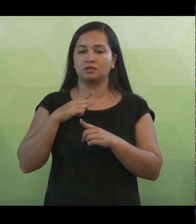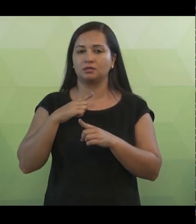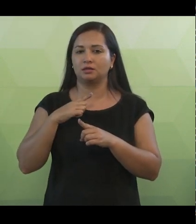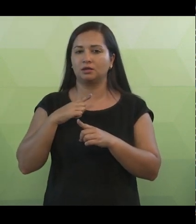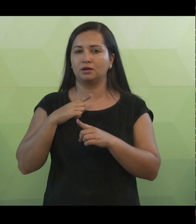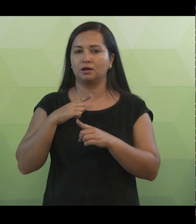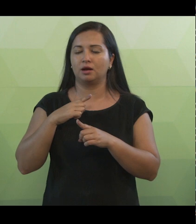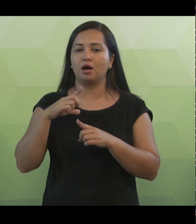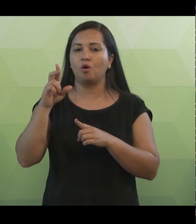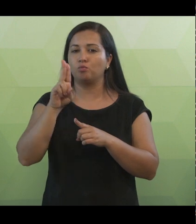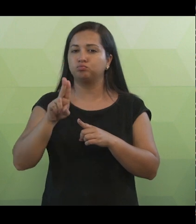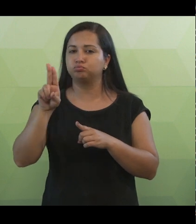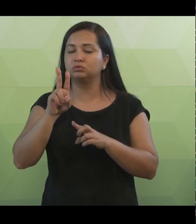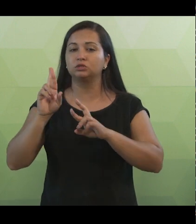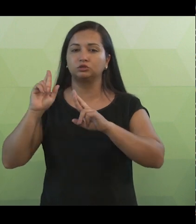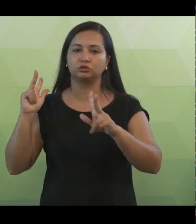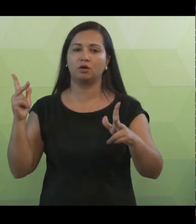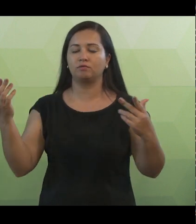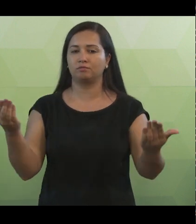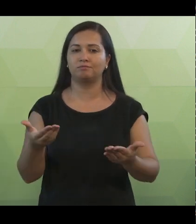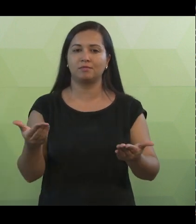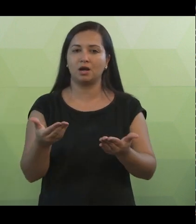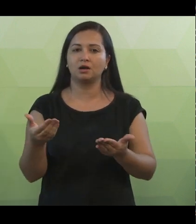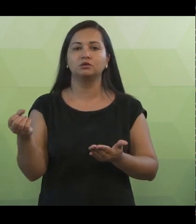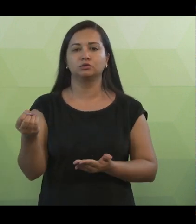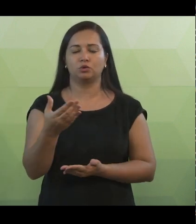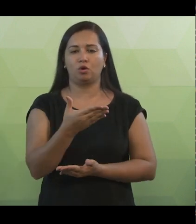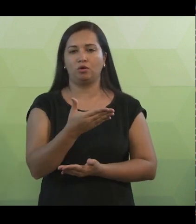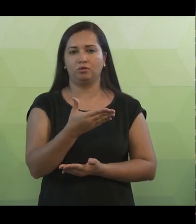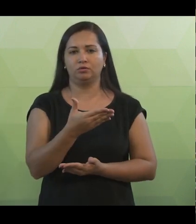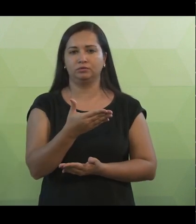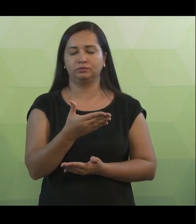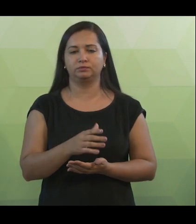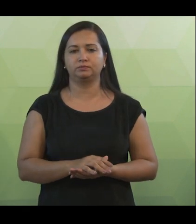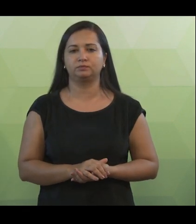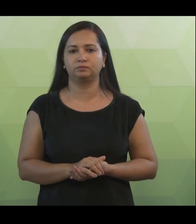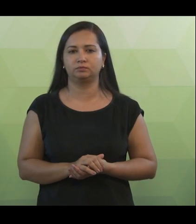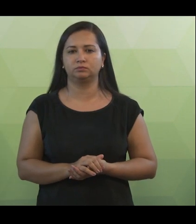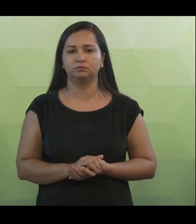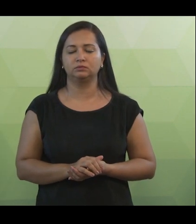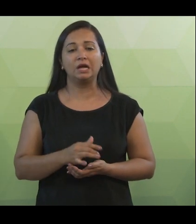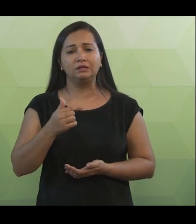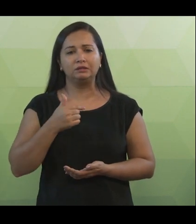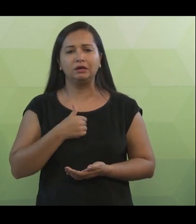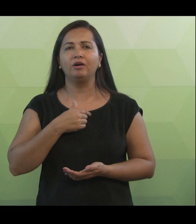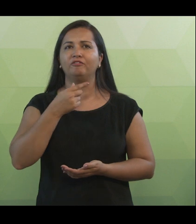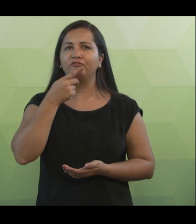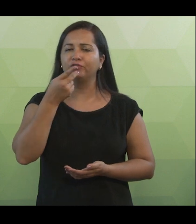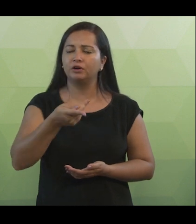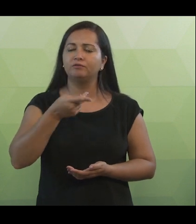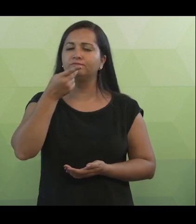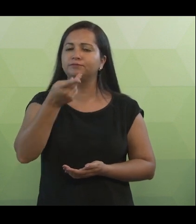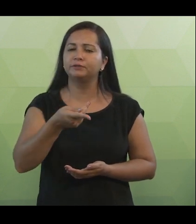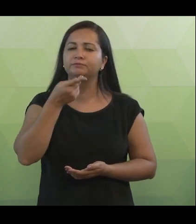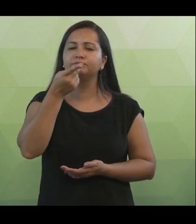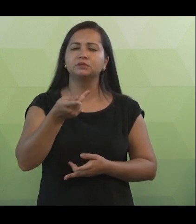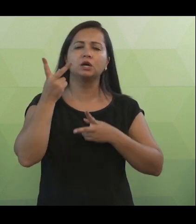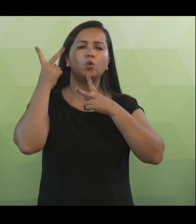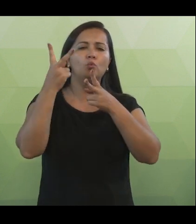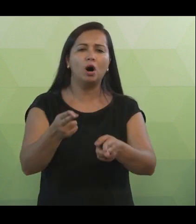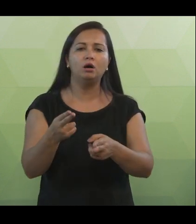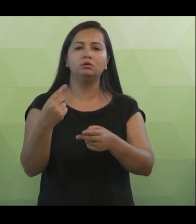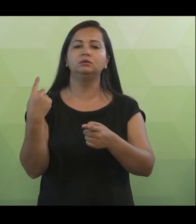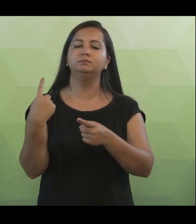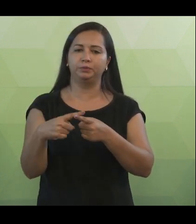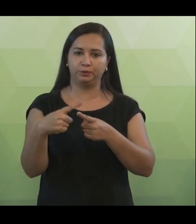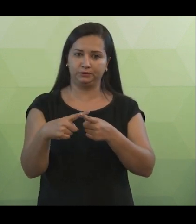versão atual, basta apenas utilizar a função query. Por que estou insistindo nisso? Porque